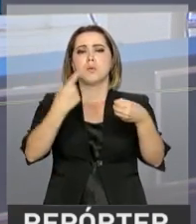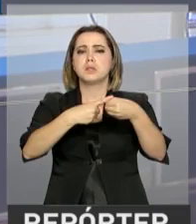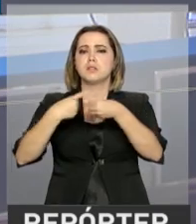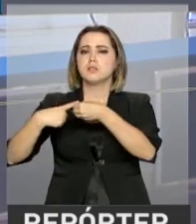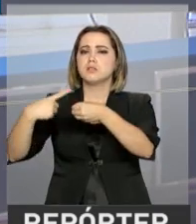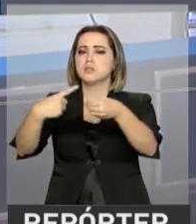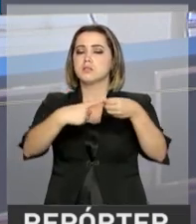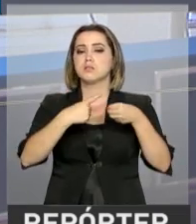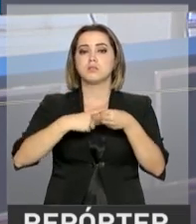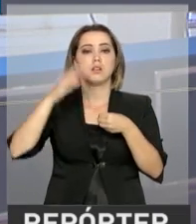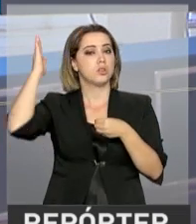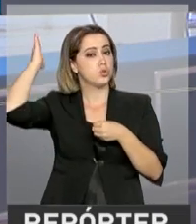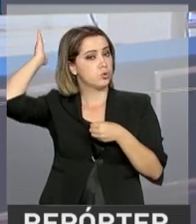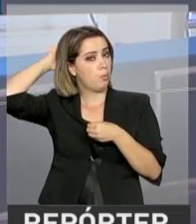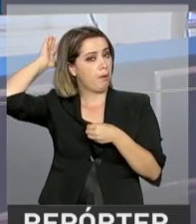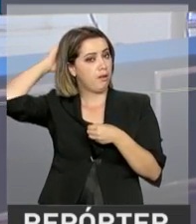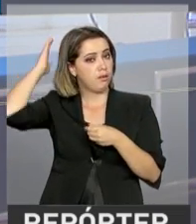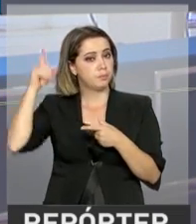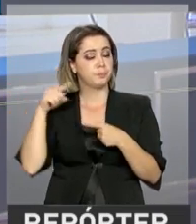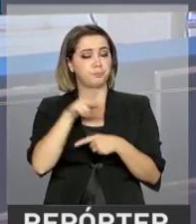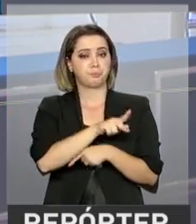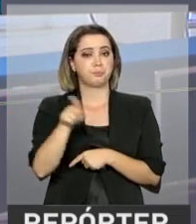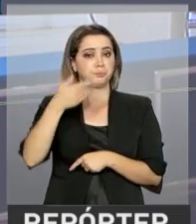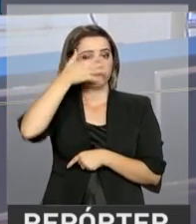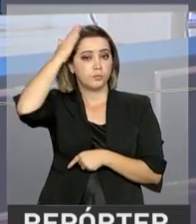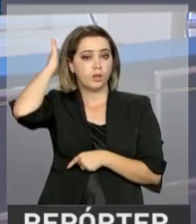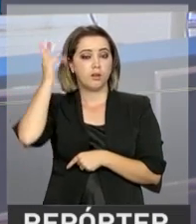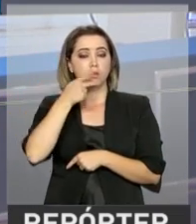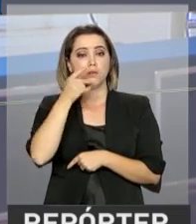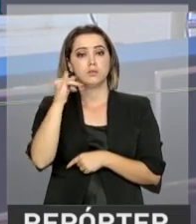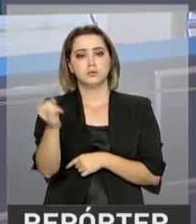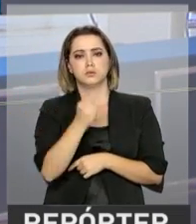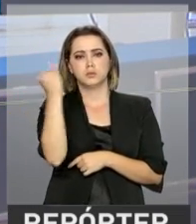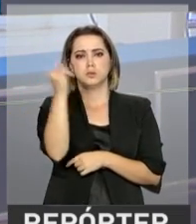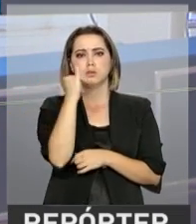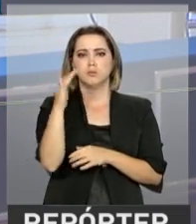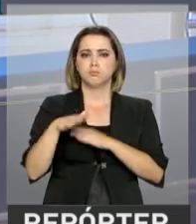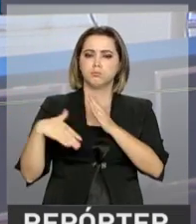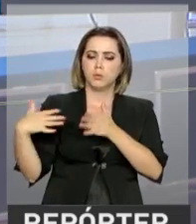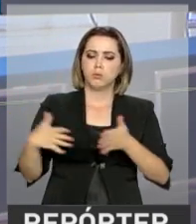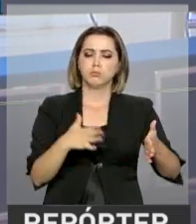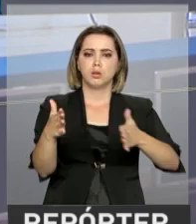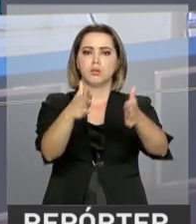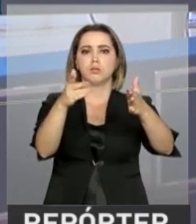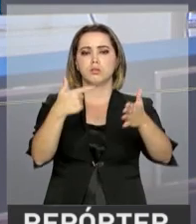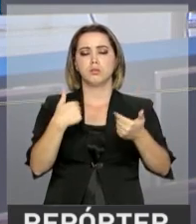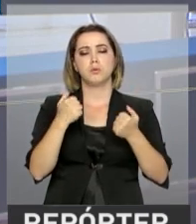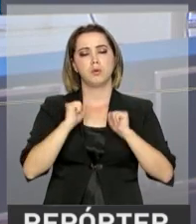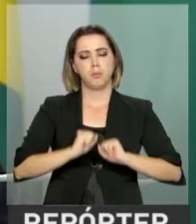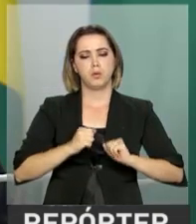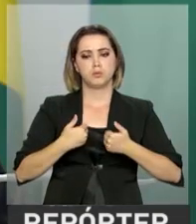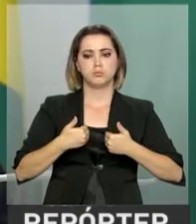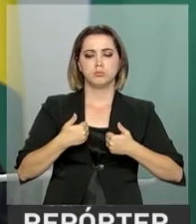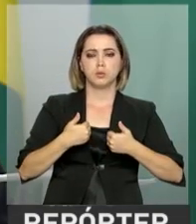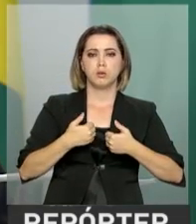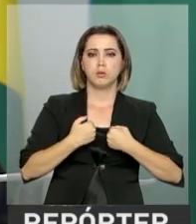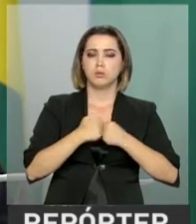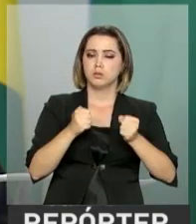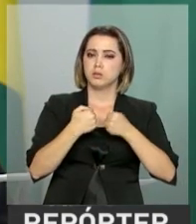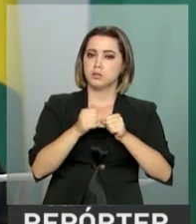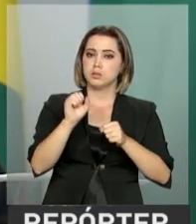no Pará Michel Temer destacou a importância da rodovia para o escoamento da produção de soja no país